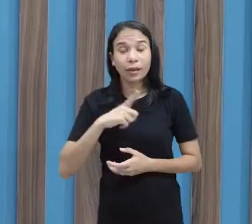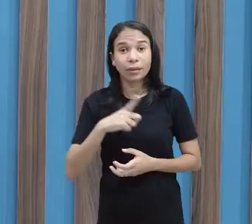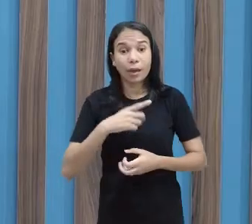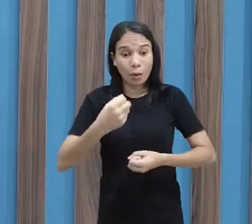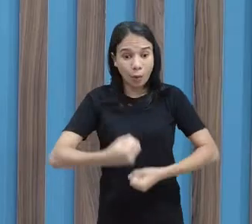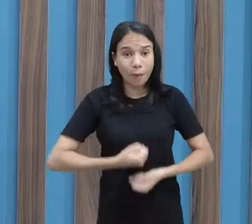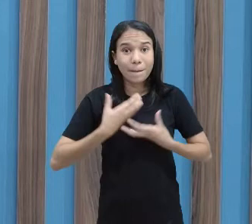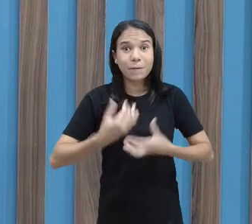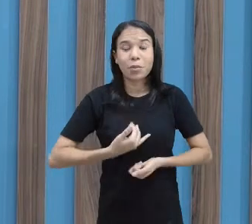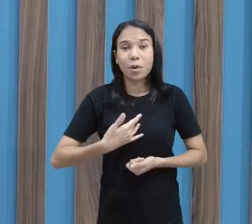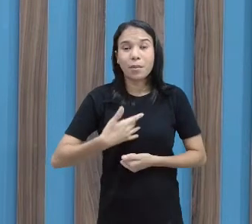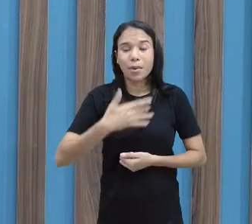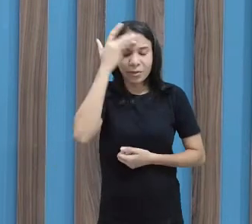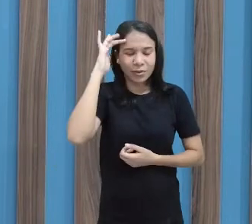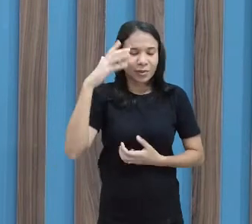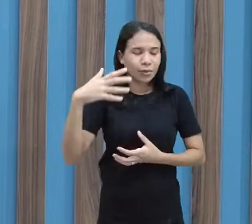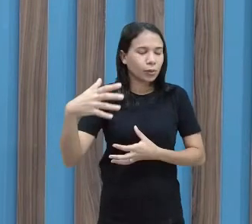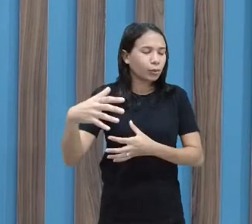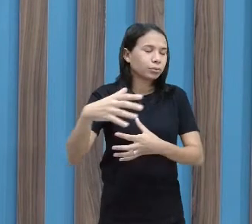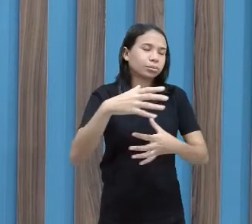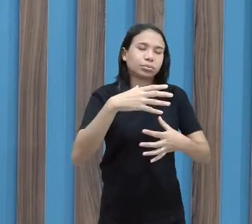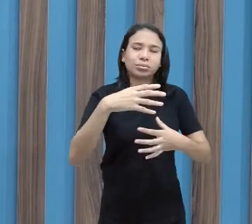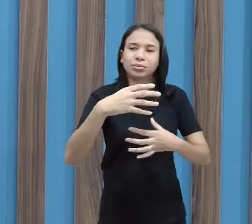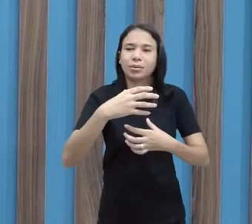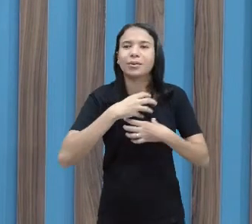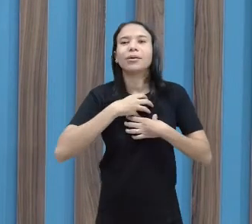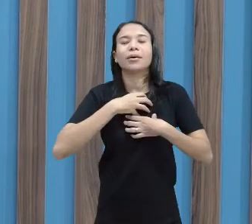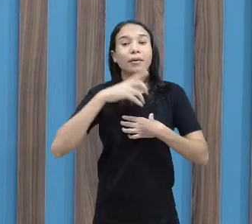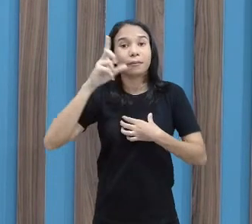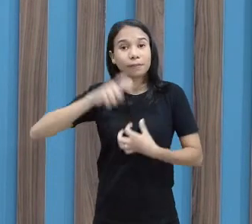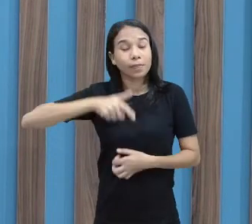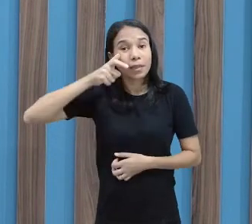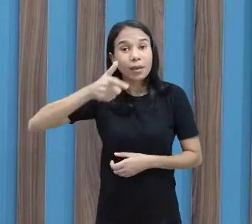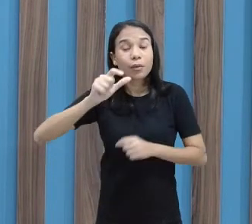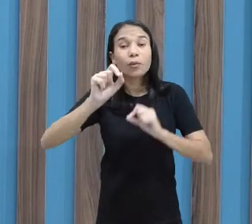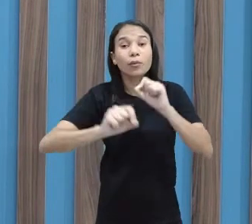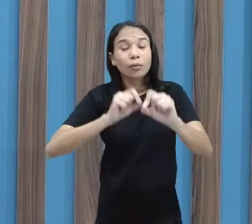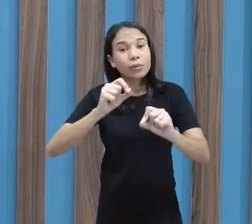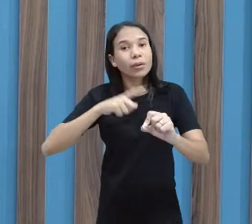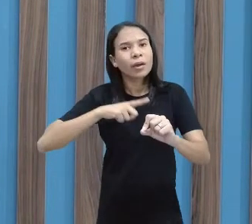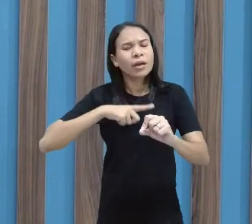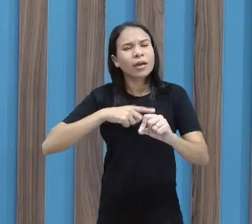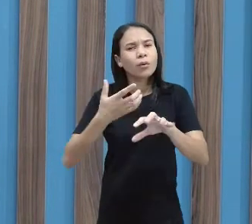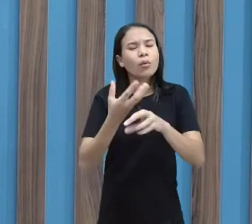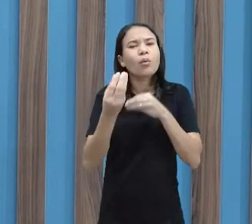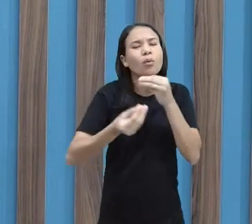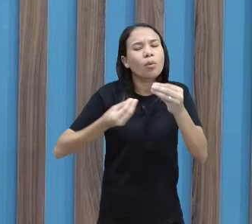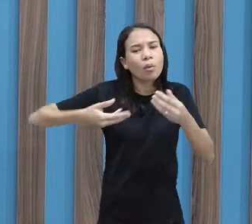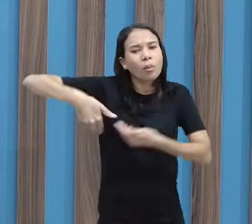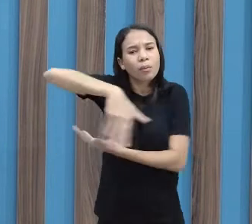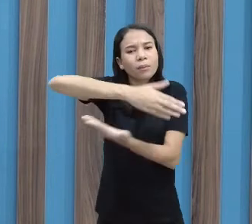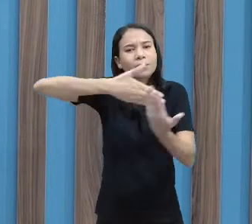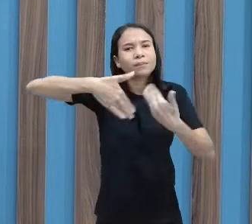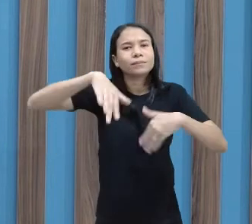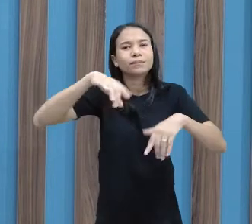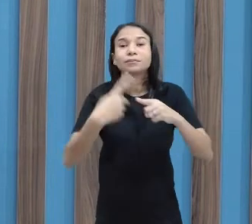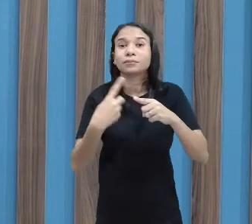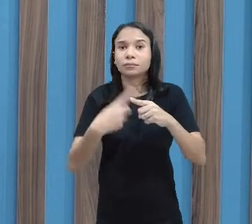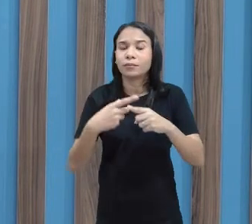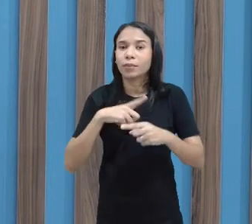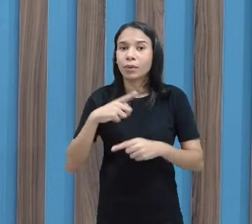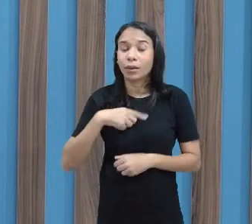já mexe comigo naturalmente, mas é interessante nessa visão interdisciplinar, porque a